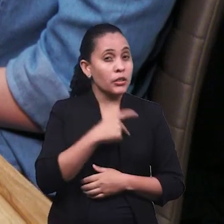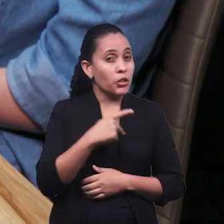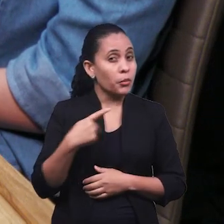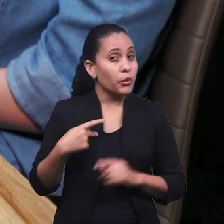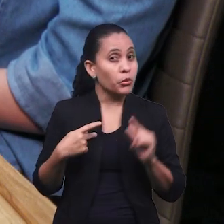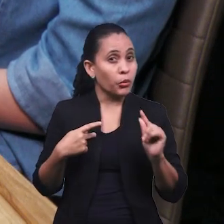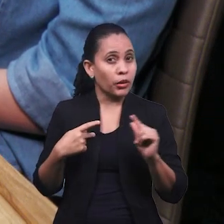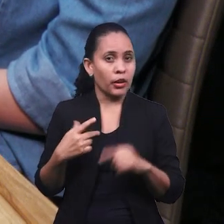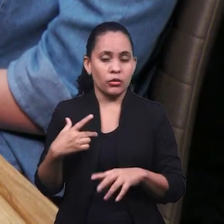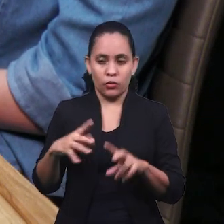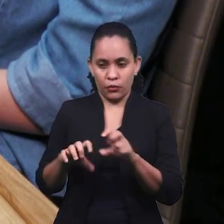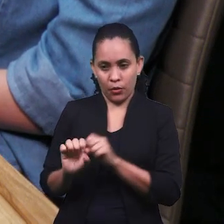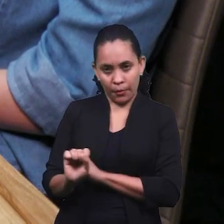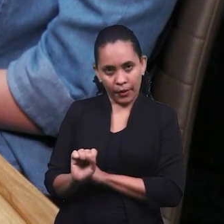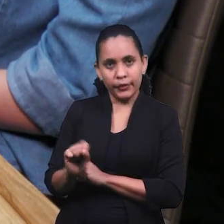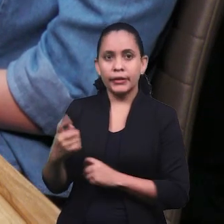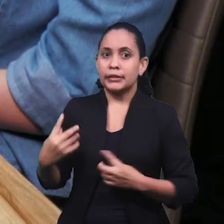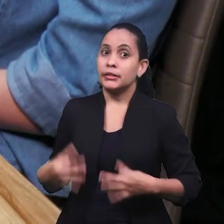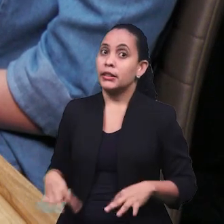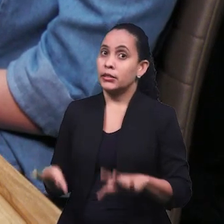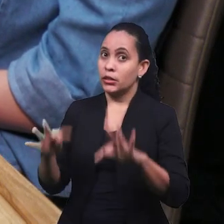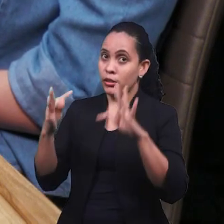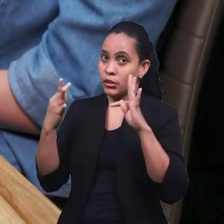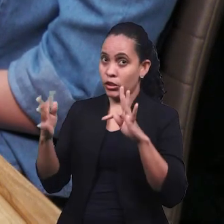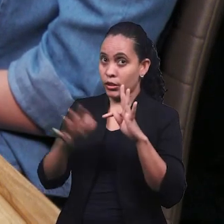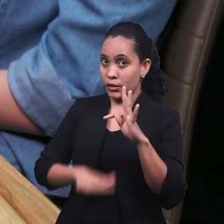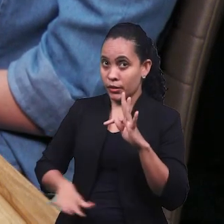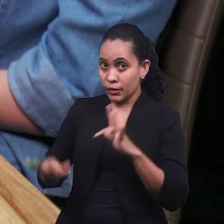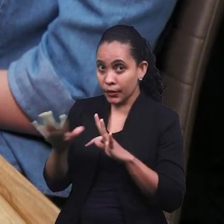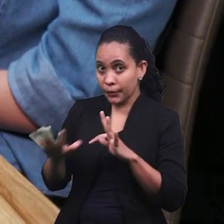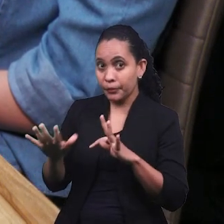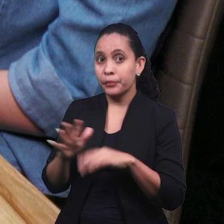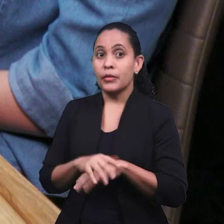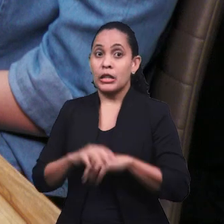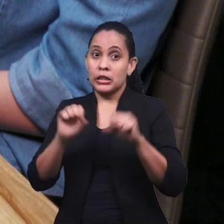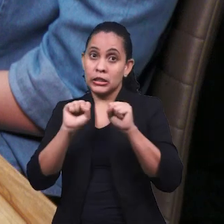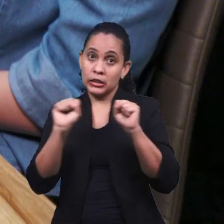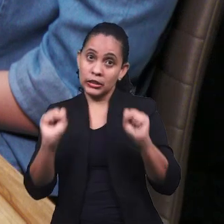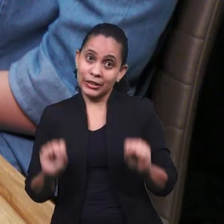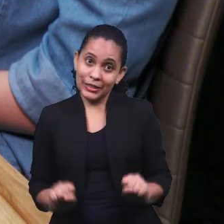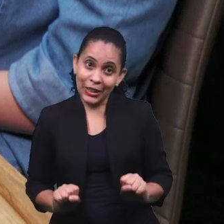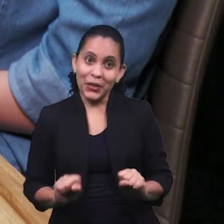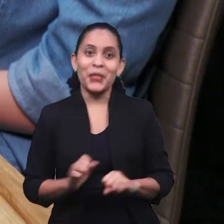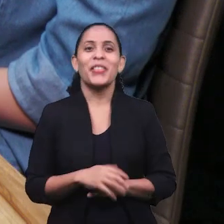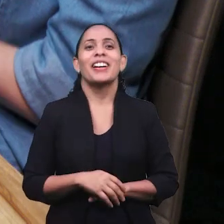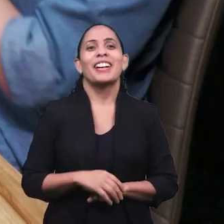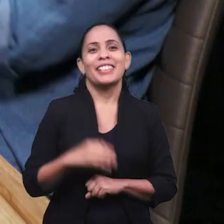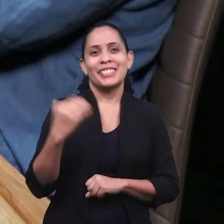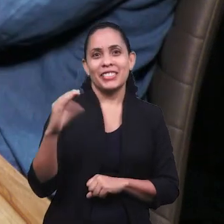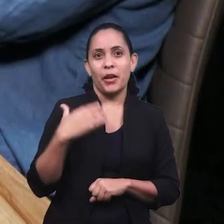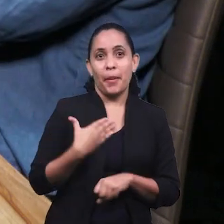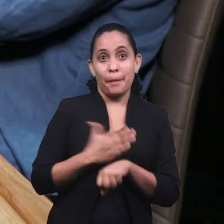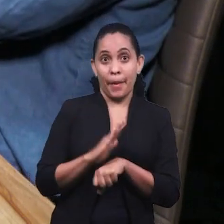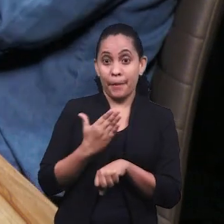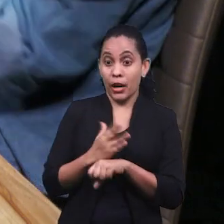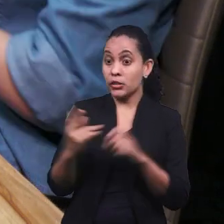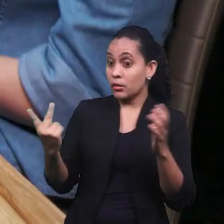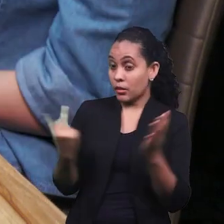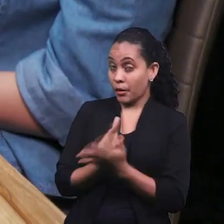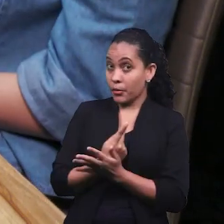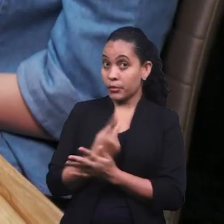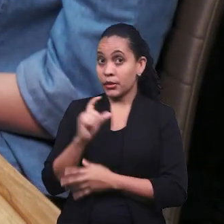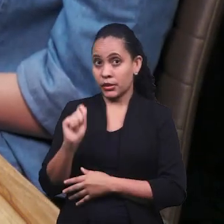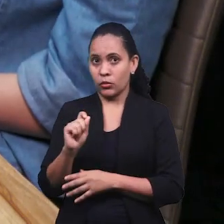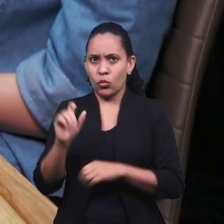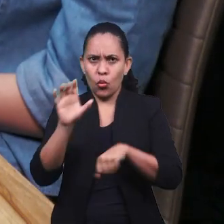que assim, eu sou formado na área de tecnologia, em análise e desenvolvimento de sistemas e atuo na área de ciência. Isso, na prática acaba acontecendo. Porque